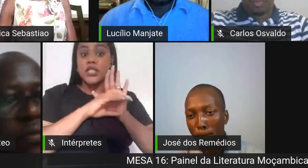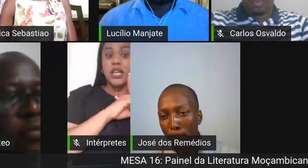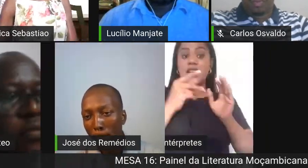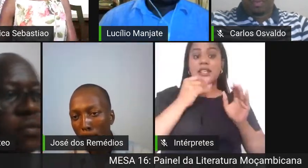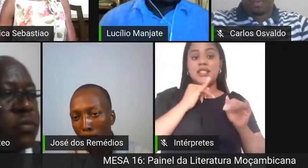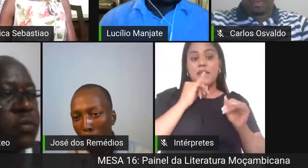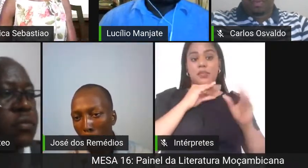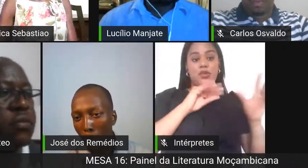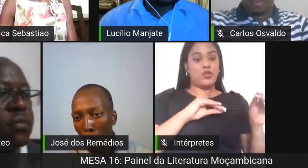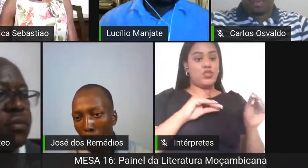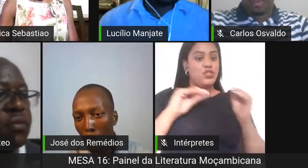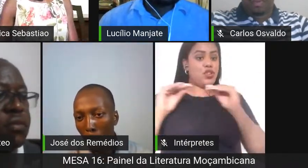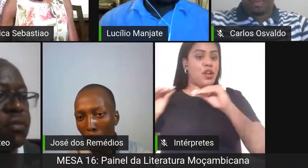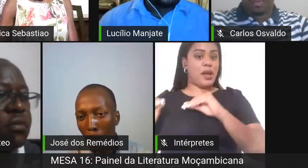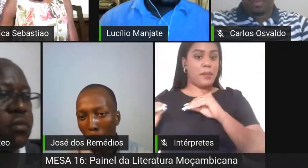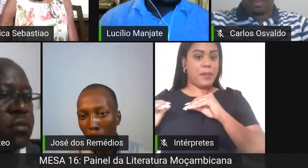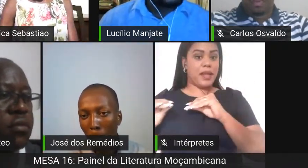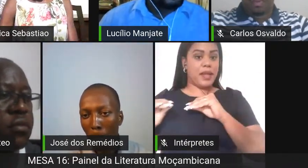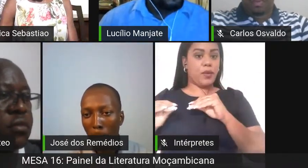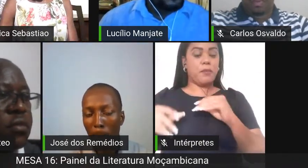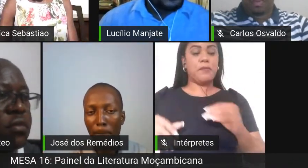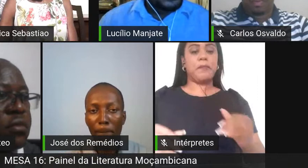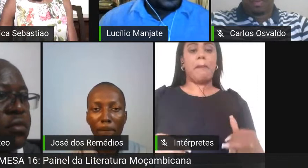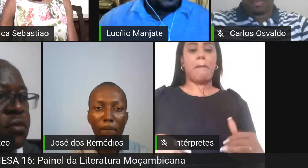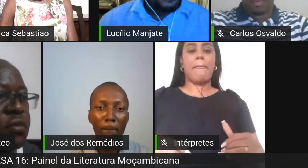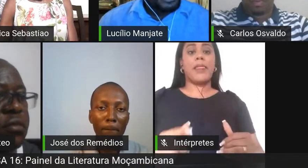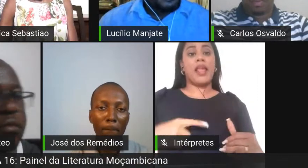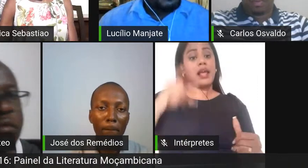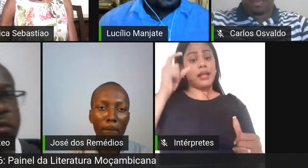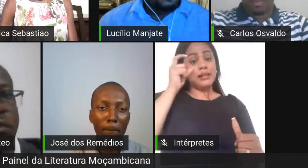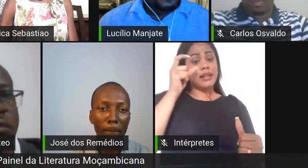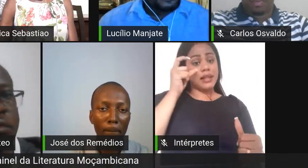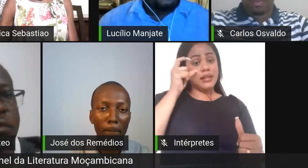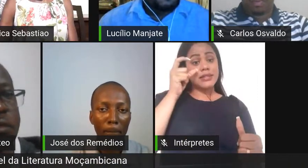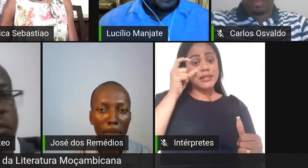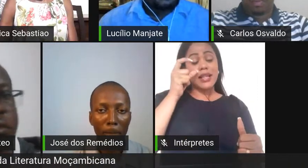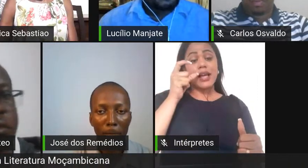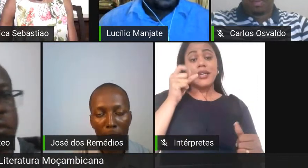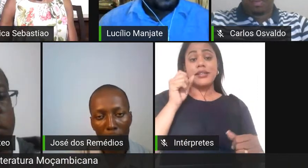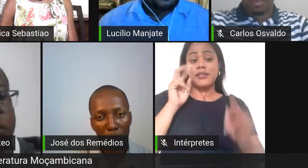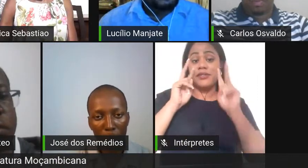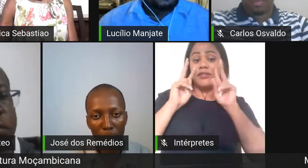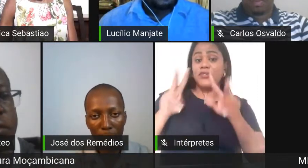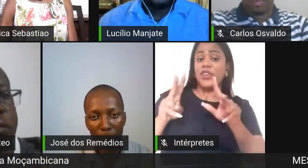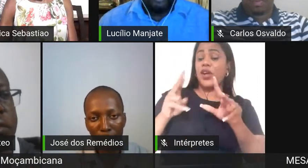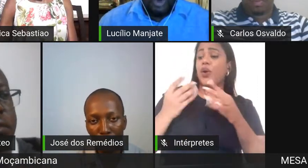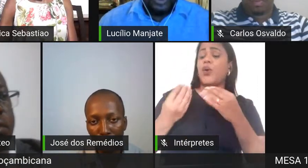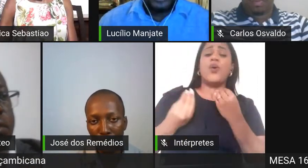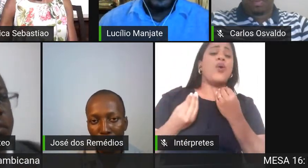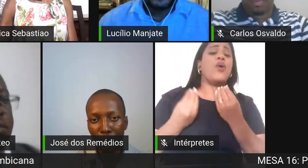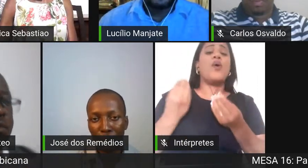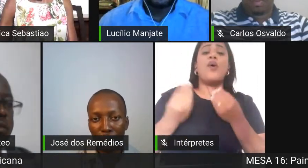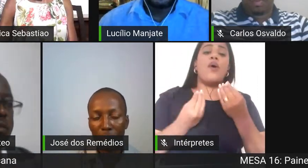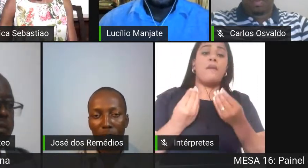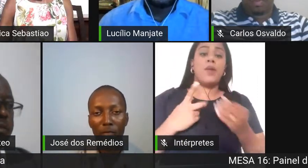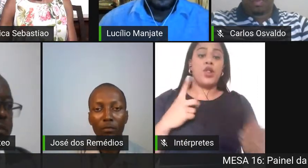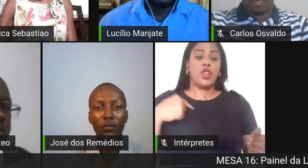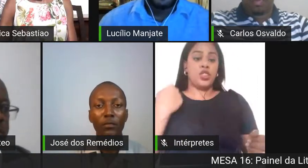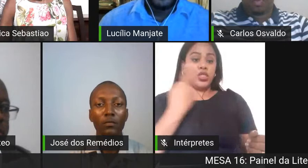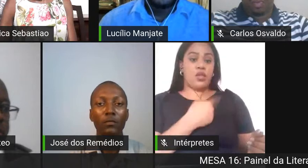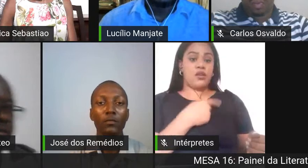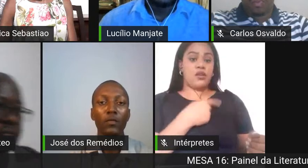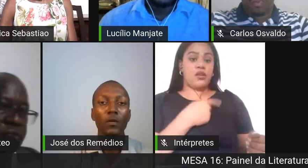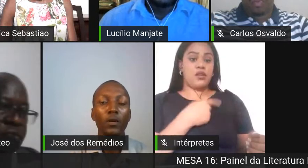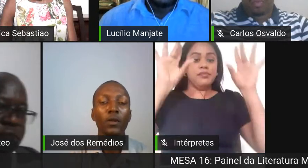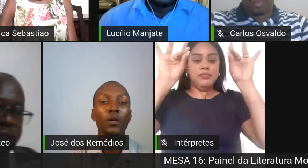É interessante vermos como, indiretamente, acabamos falando das mesmas coisas hoje, por exemplo, com a situação de